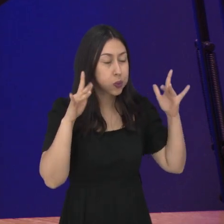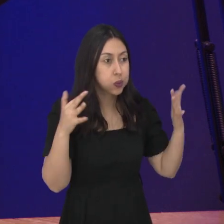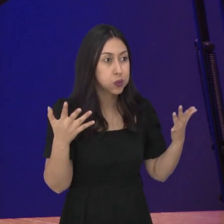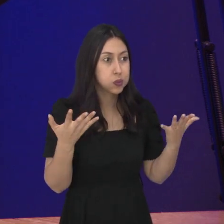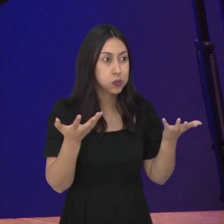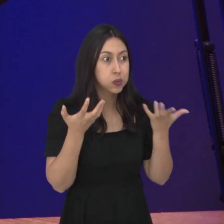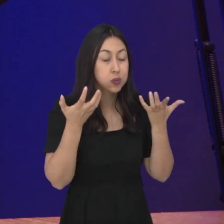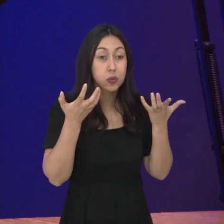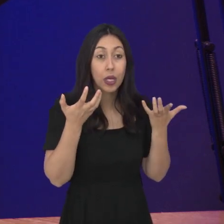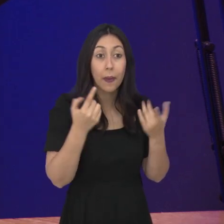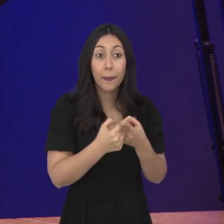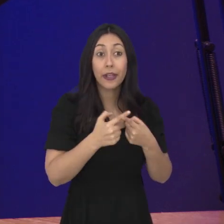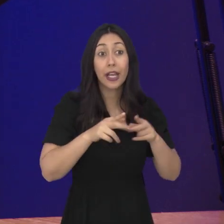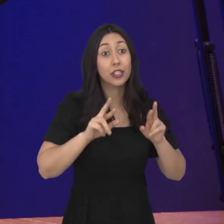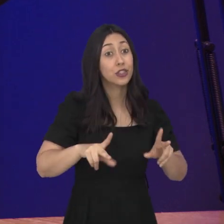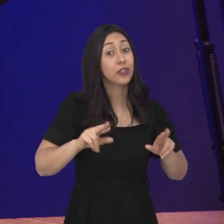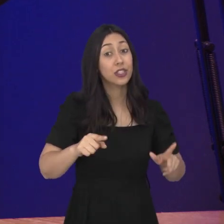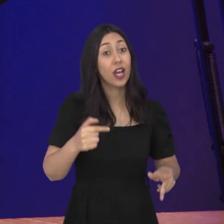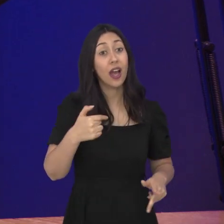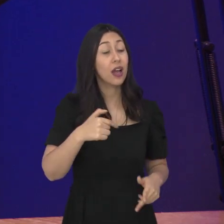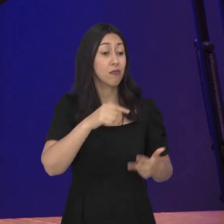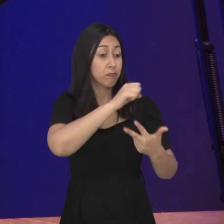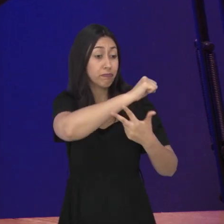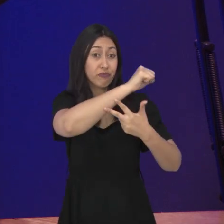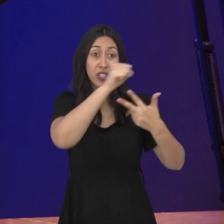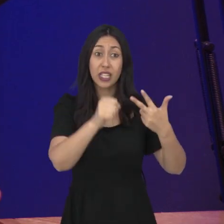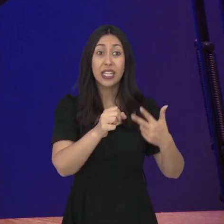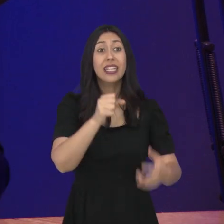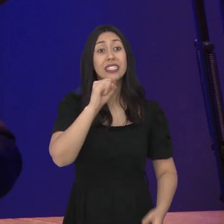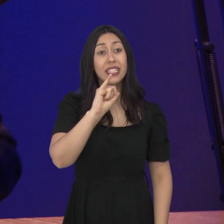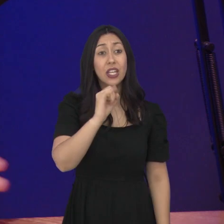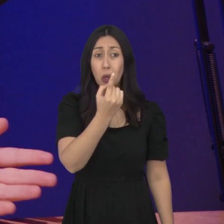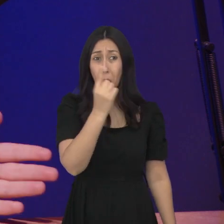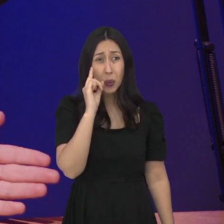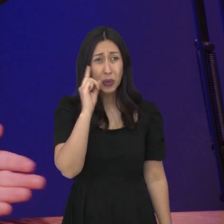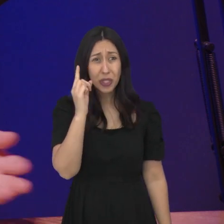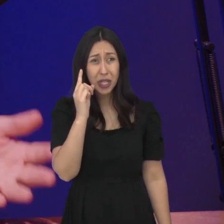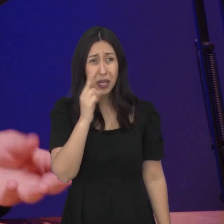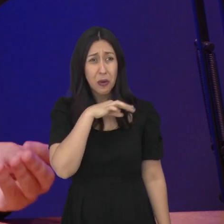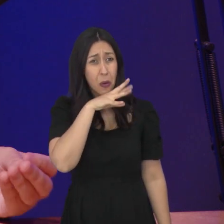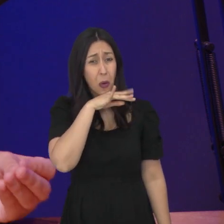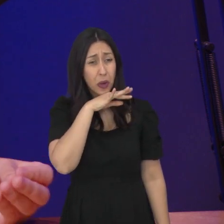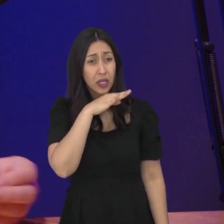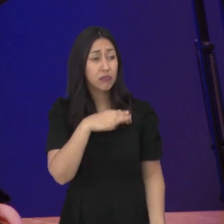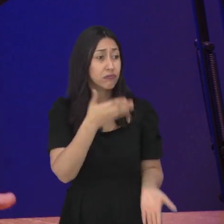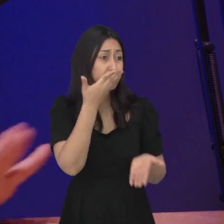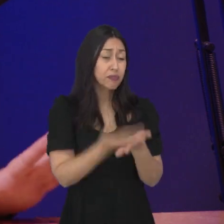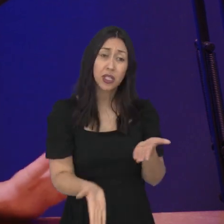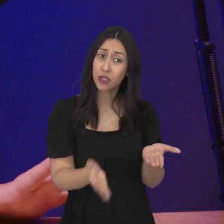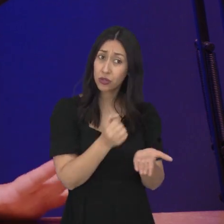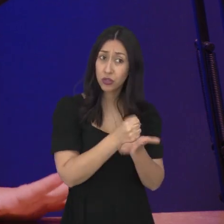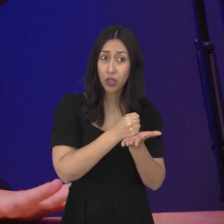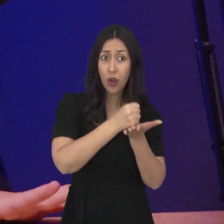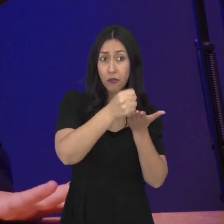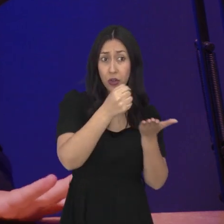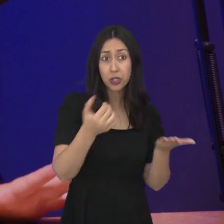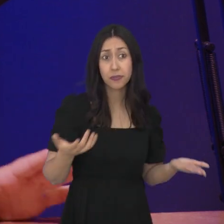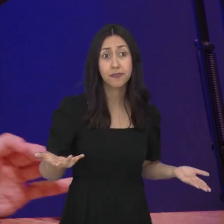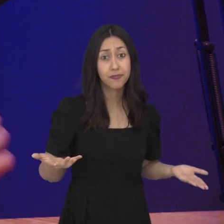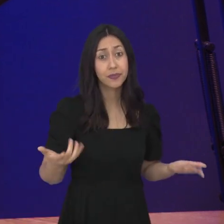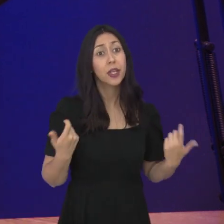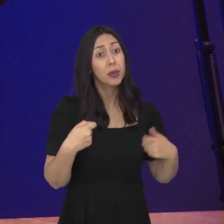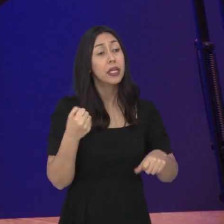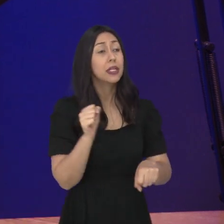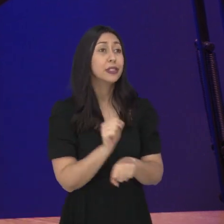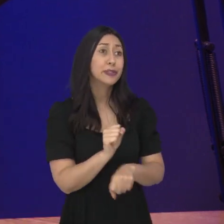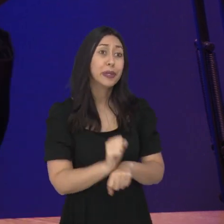não é diferente do nosso, que é tipo o Enem. Se você não tá bem no Enem, no dia da prova, já era, acabou,